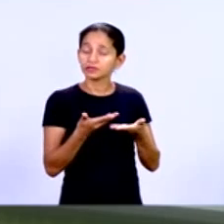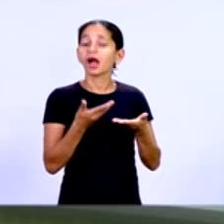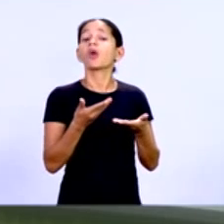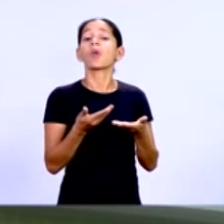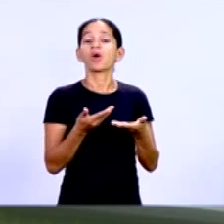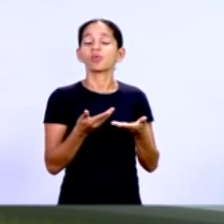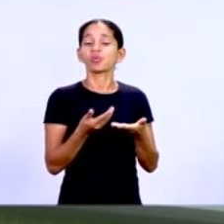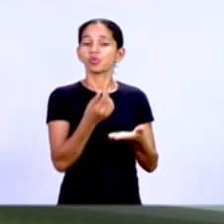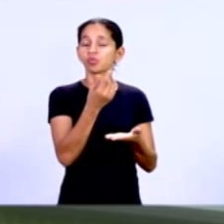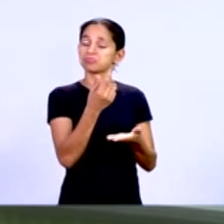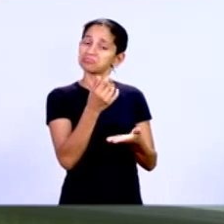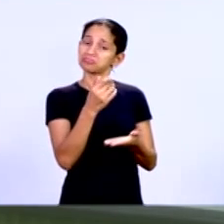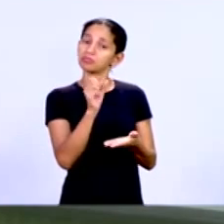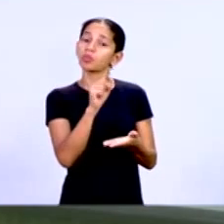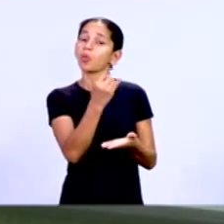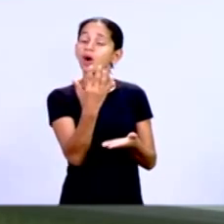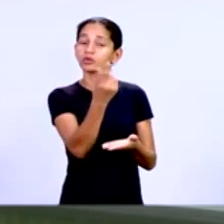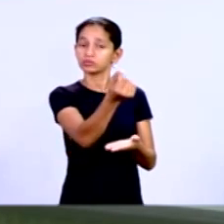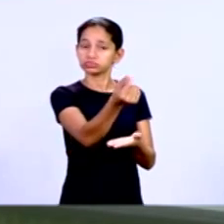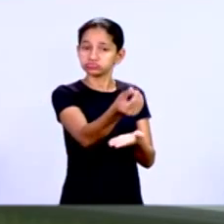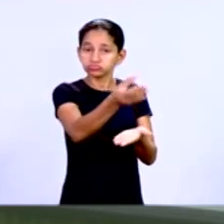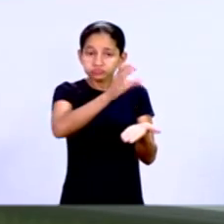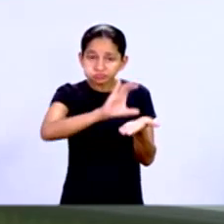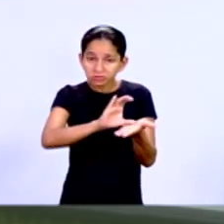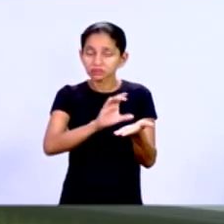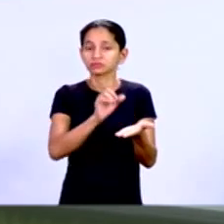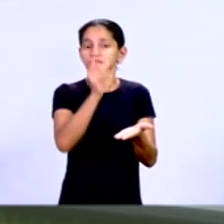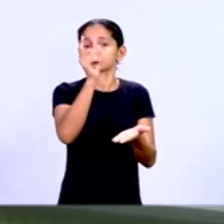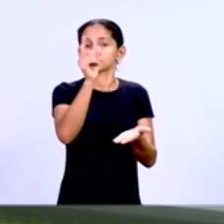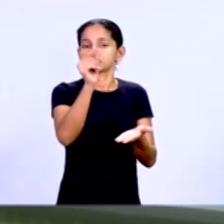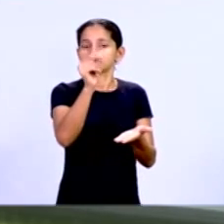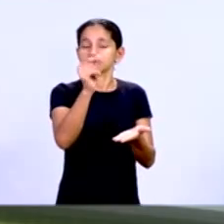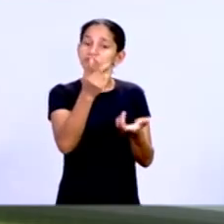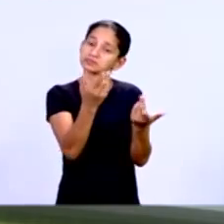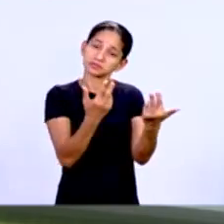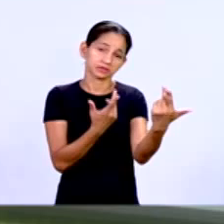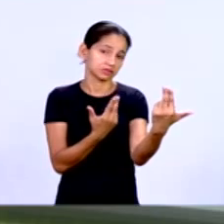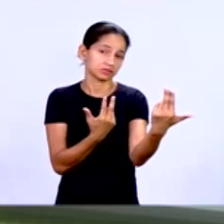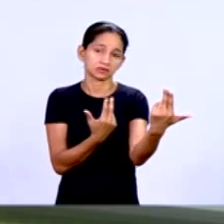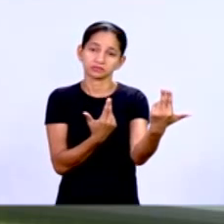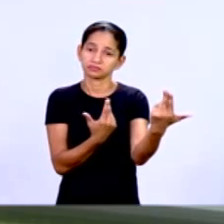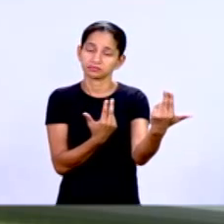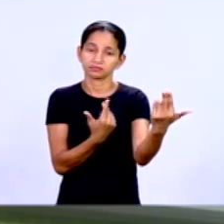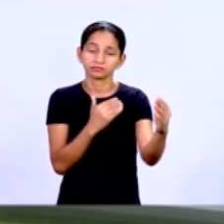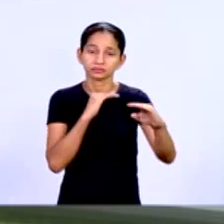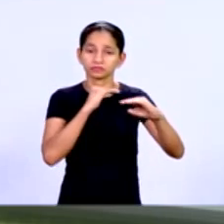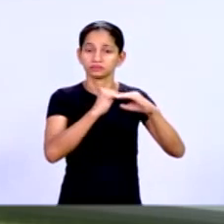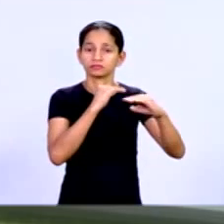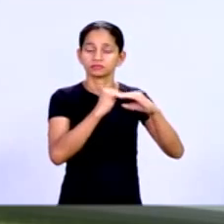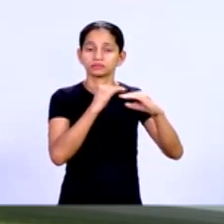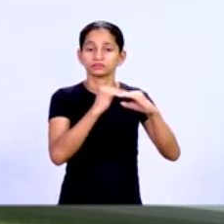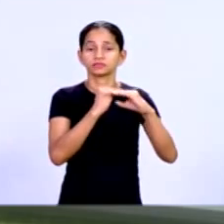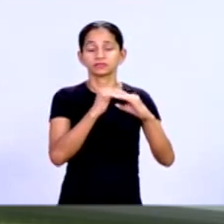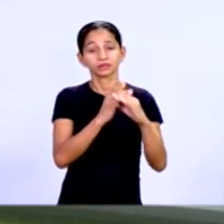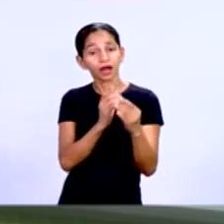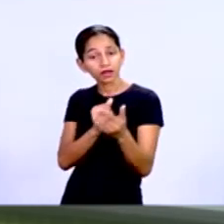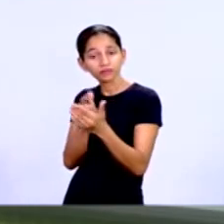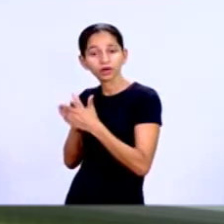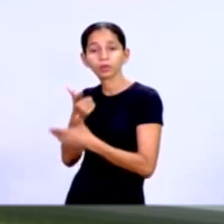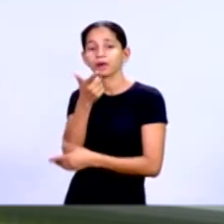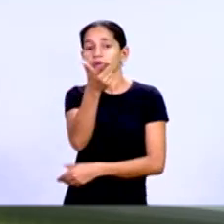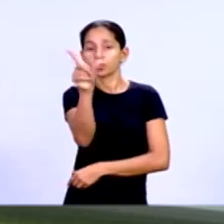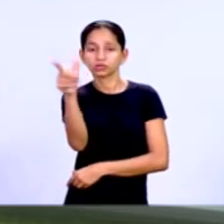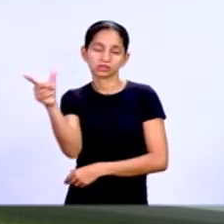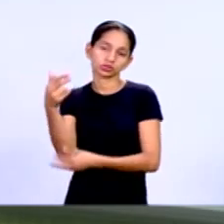como pagamento a moeda, que vai servir como fonte de aquisição de outros bens e